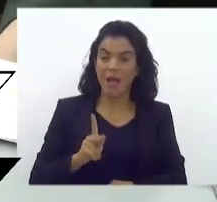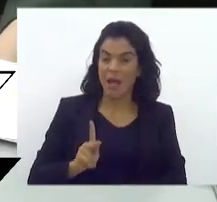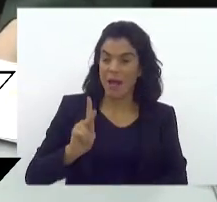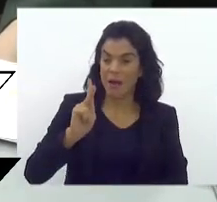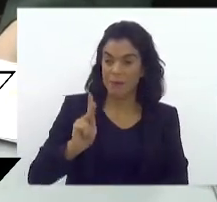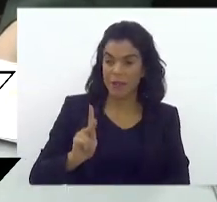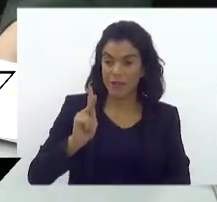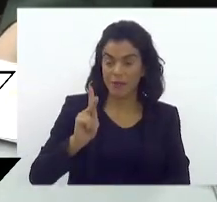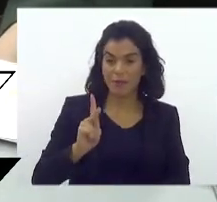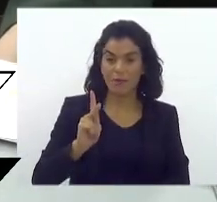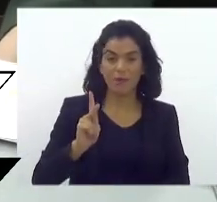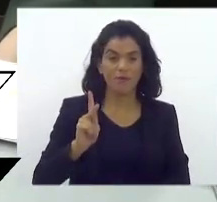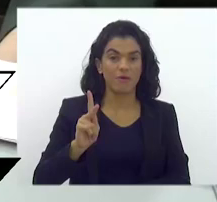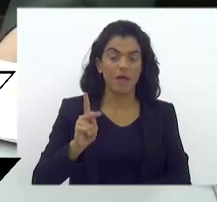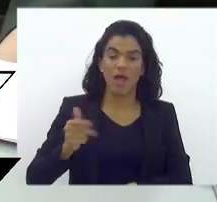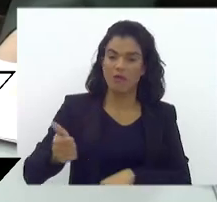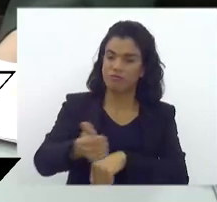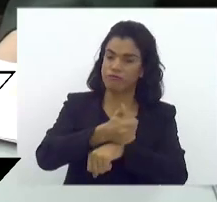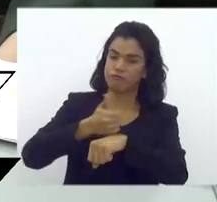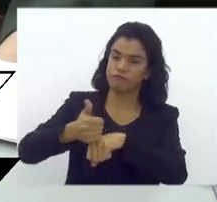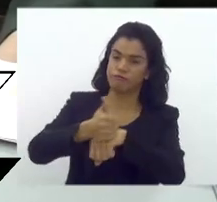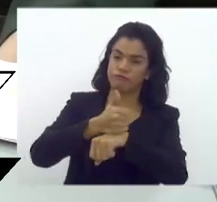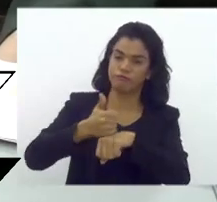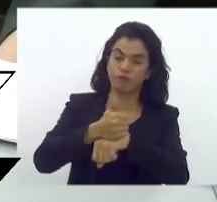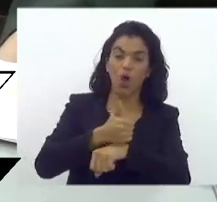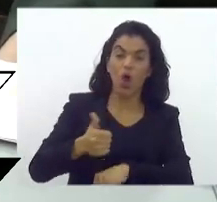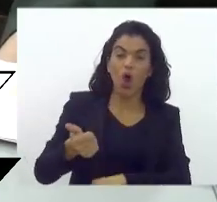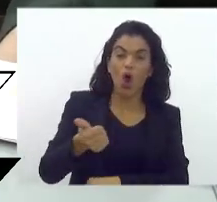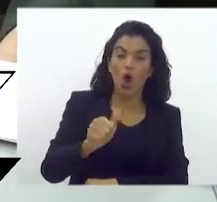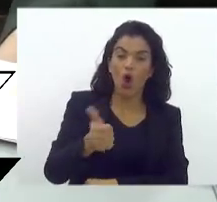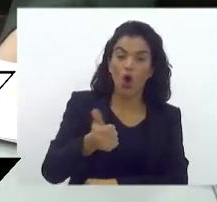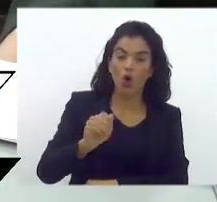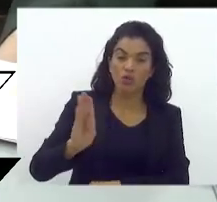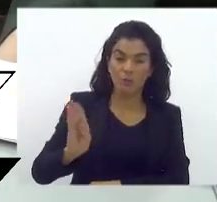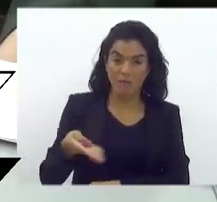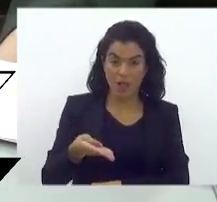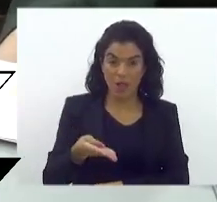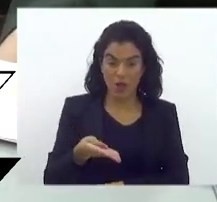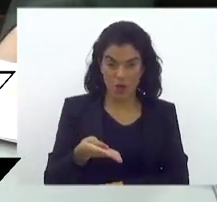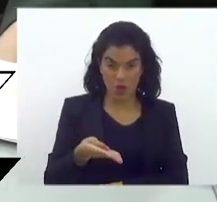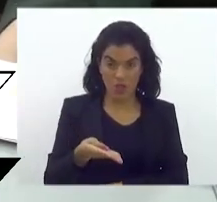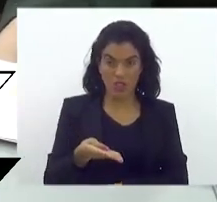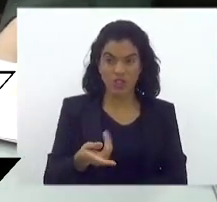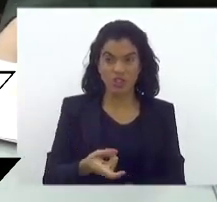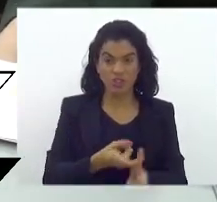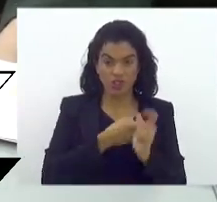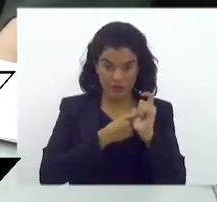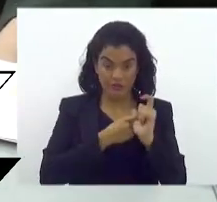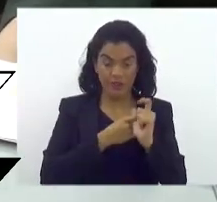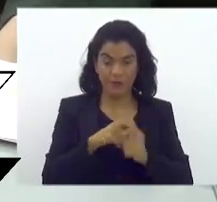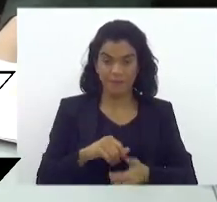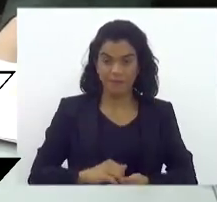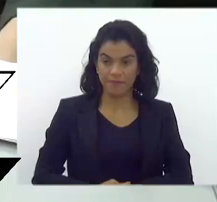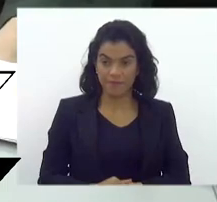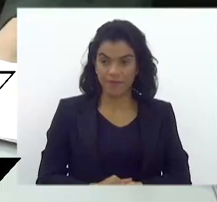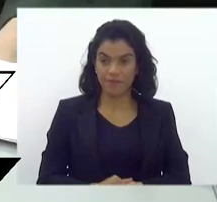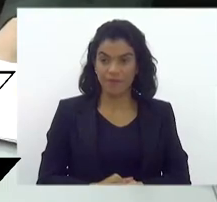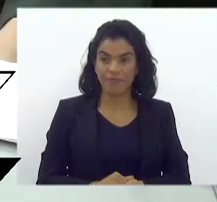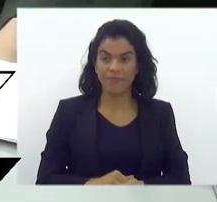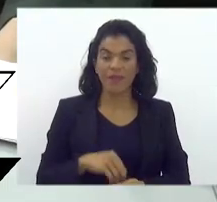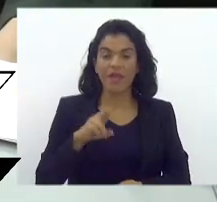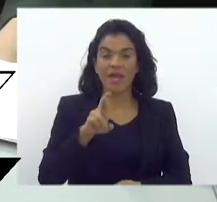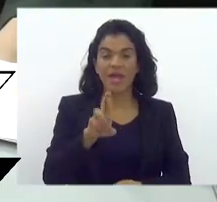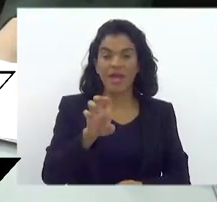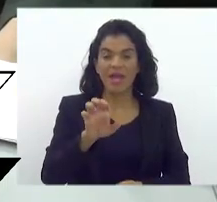Petrobras é a pole position, tem 11 bilhões de reais escrito em dívida ativa. E a